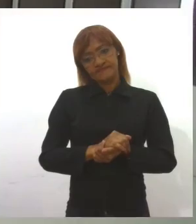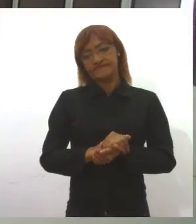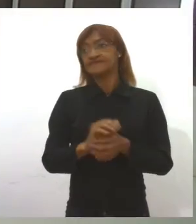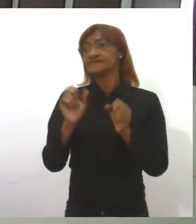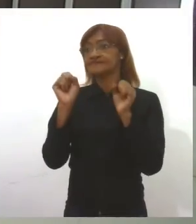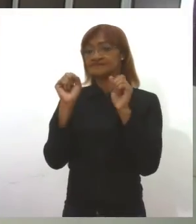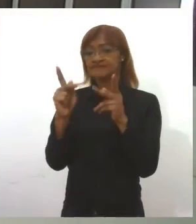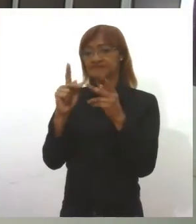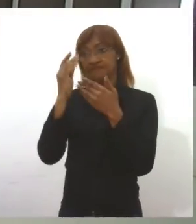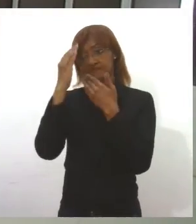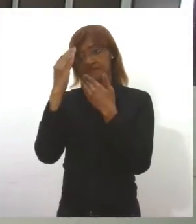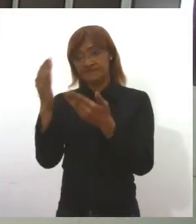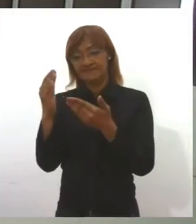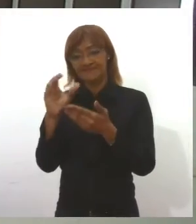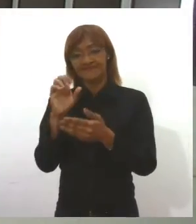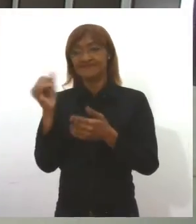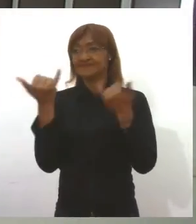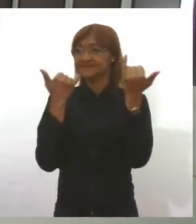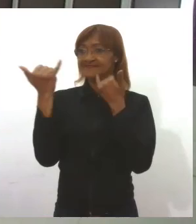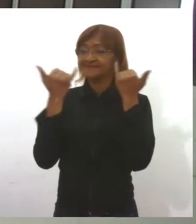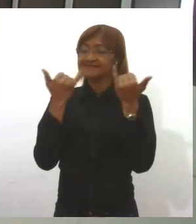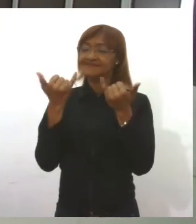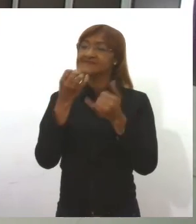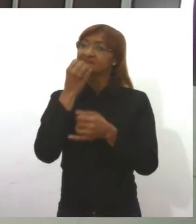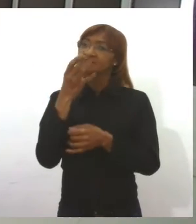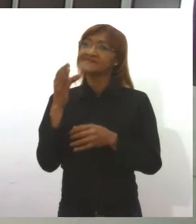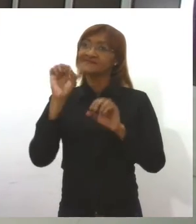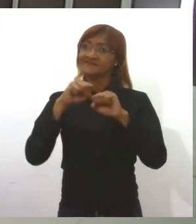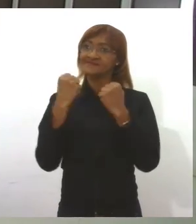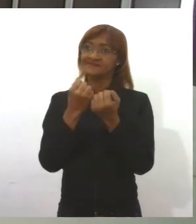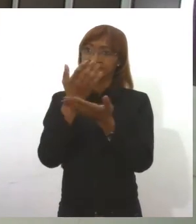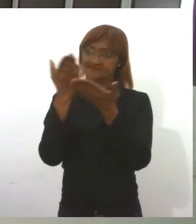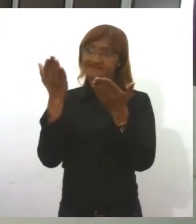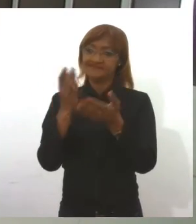muito obrigada, Silvio, pelas informações e bom seminário para vocês, tá?